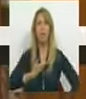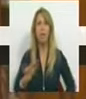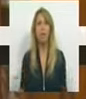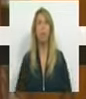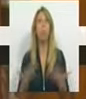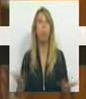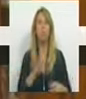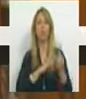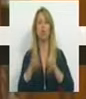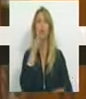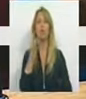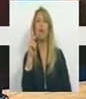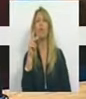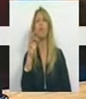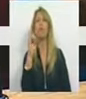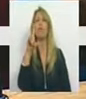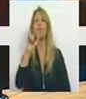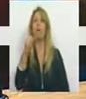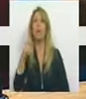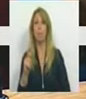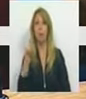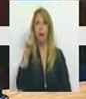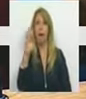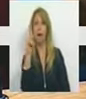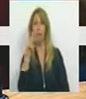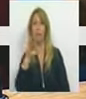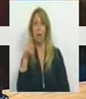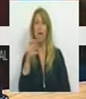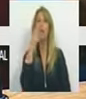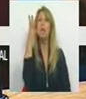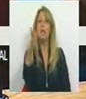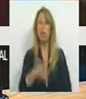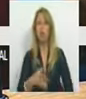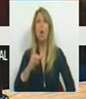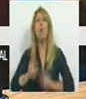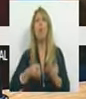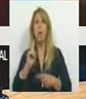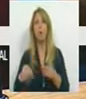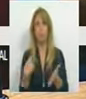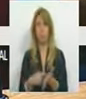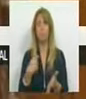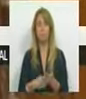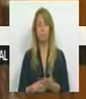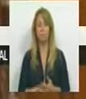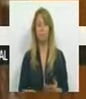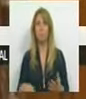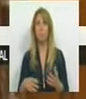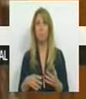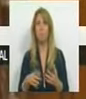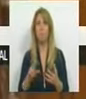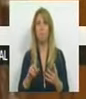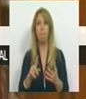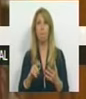Filipe Lobo Dávila diz-lhe quais são as contribuições, as prestações